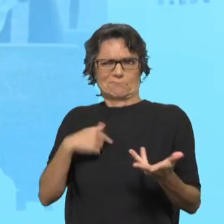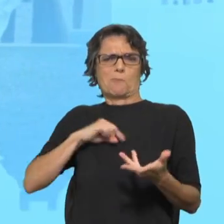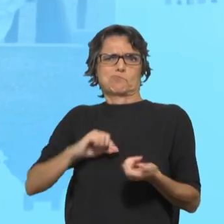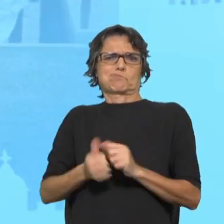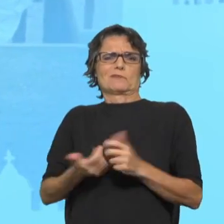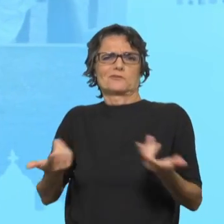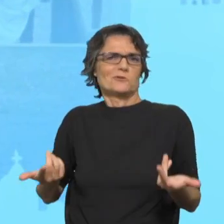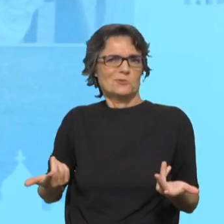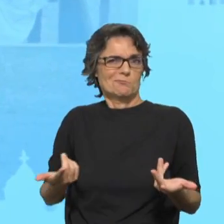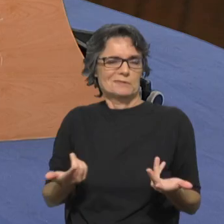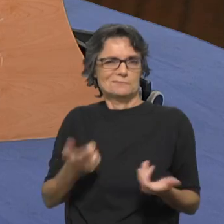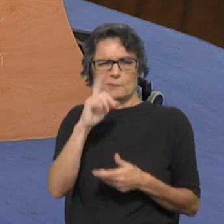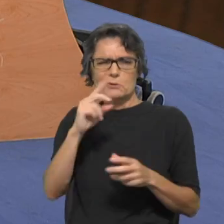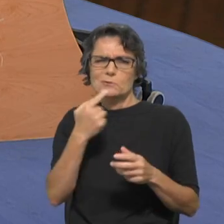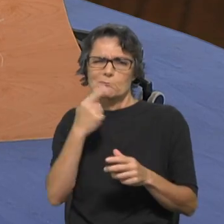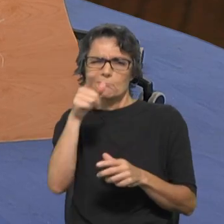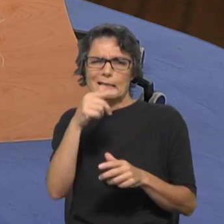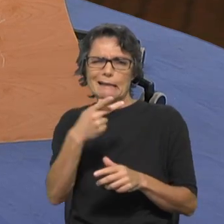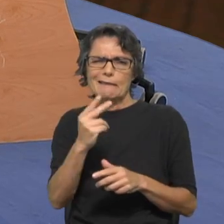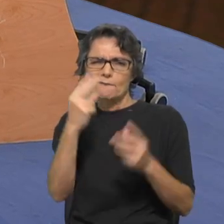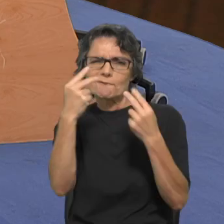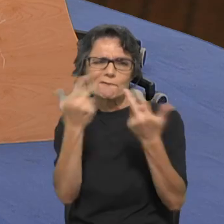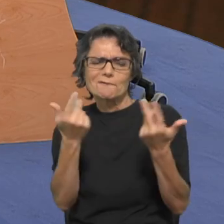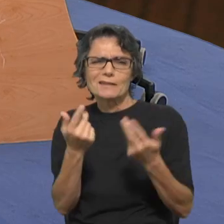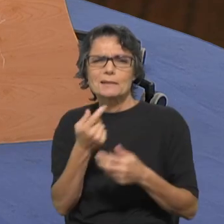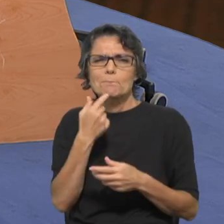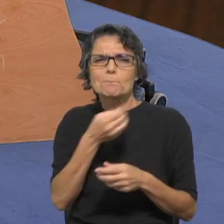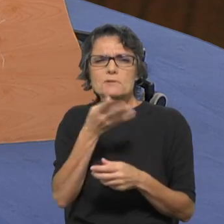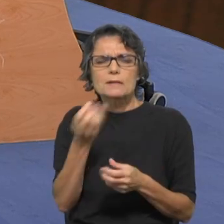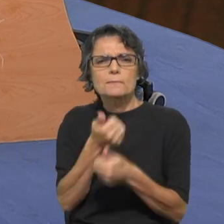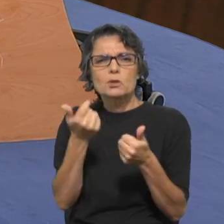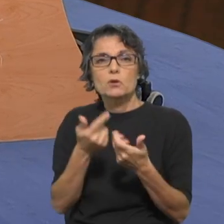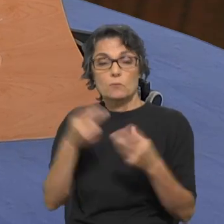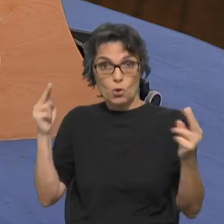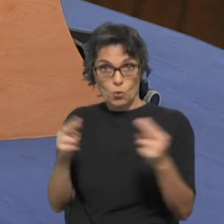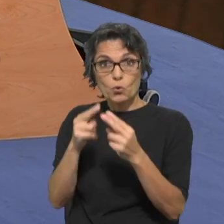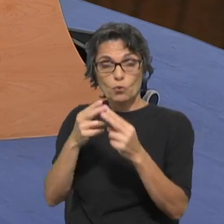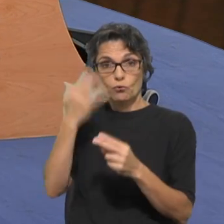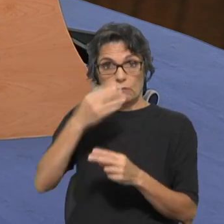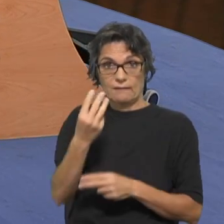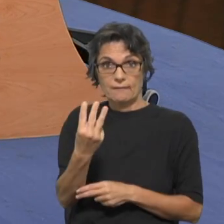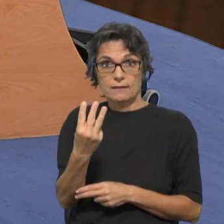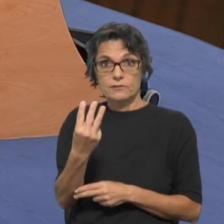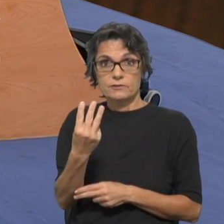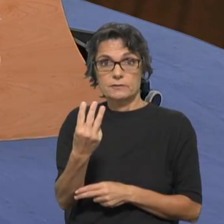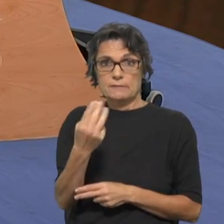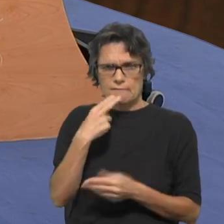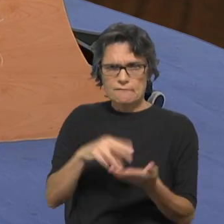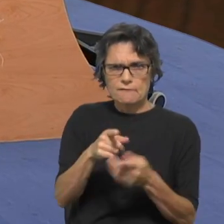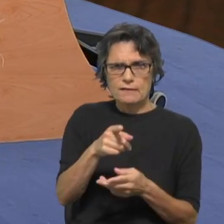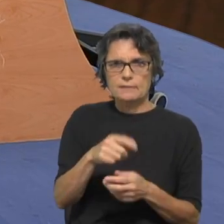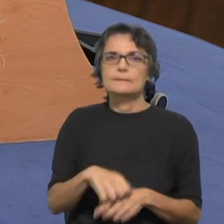radical? Vamos tentar explicar então o que é um convívio fraterno, um encontro de 3 dias, certo? Padre José Carlos. Pronto, o